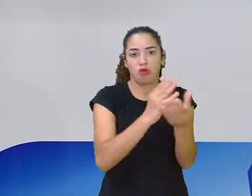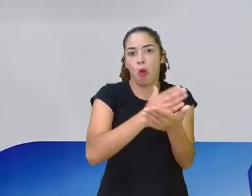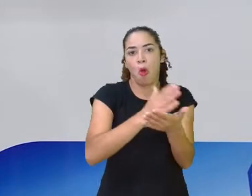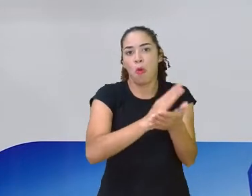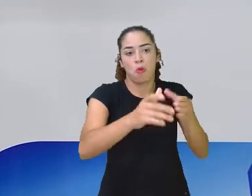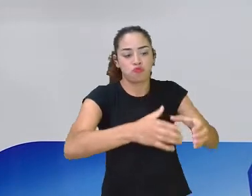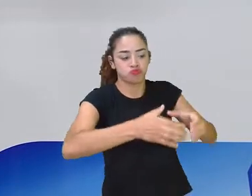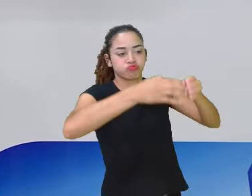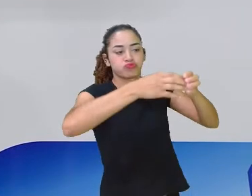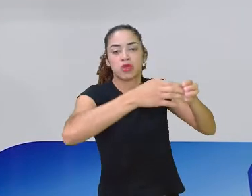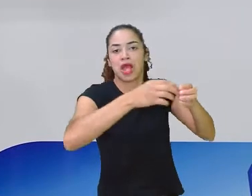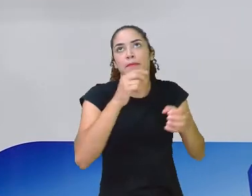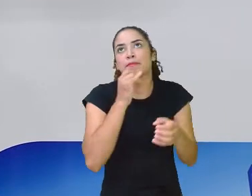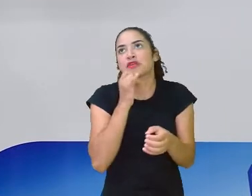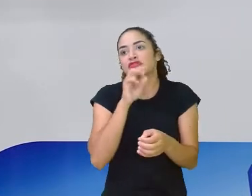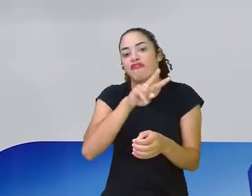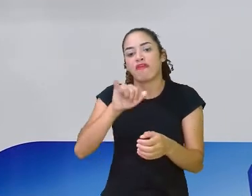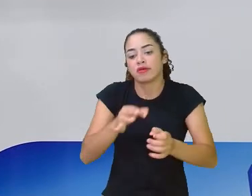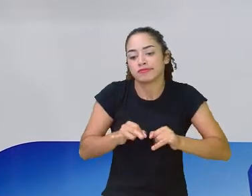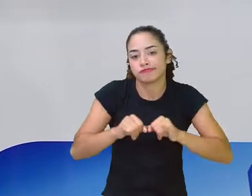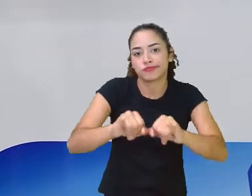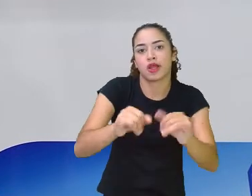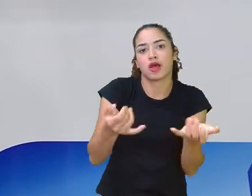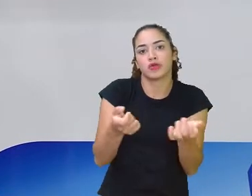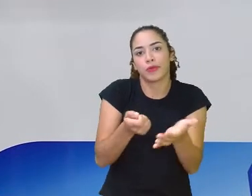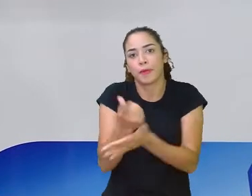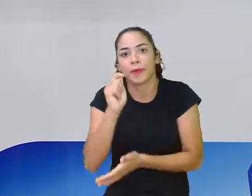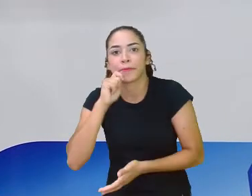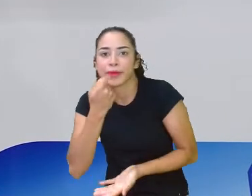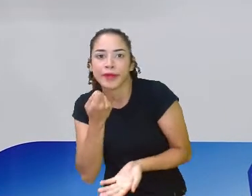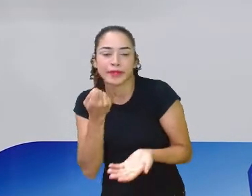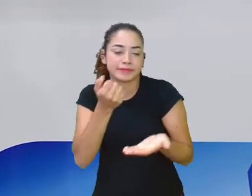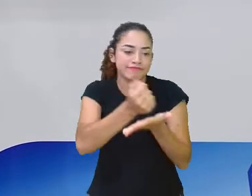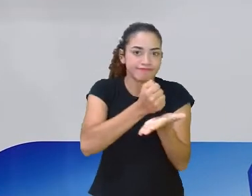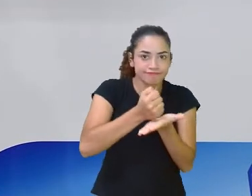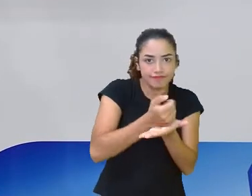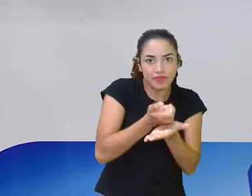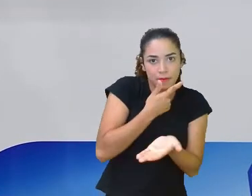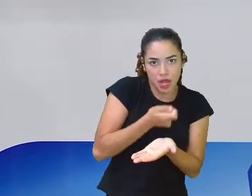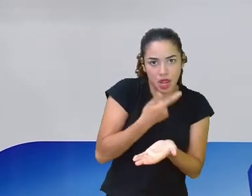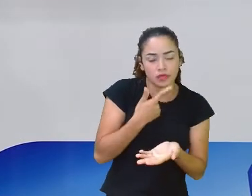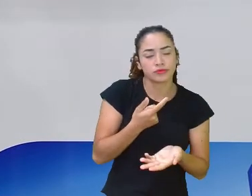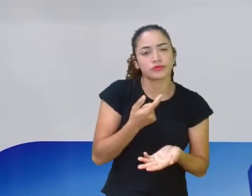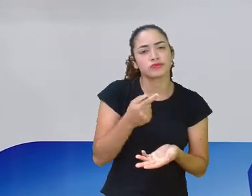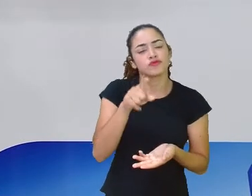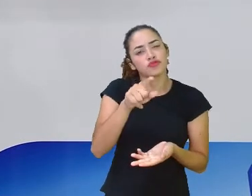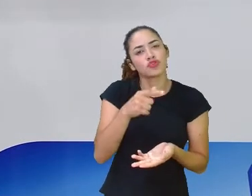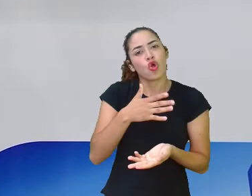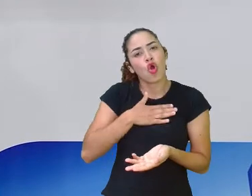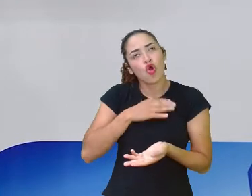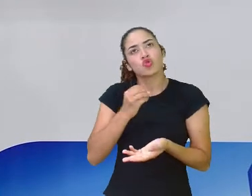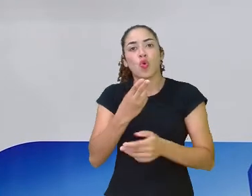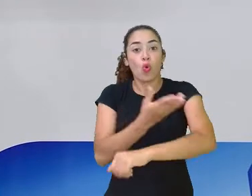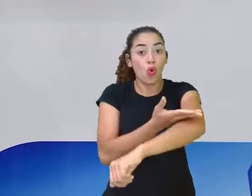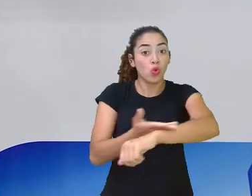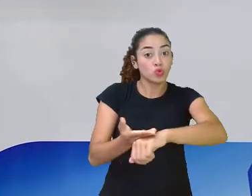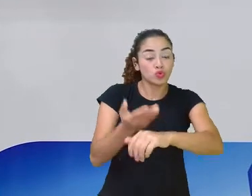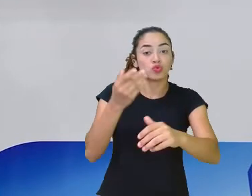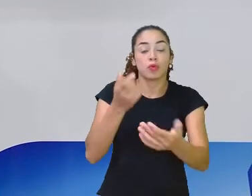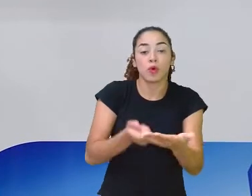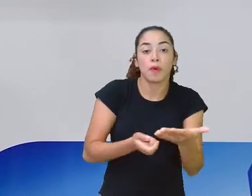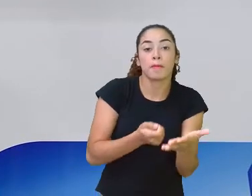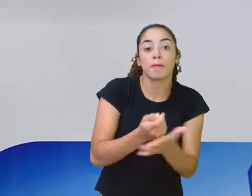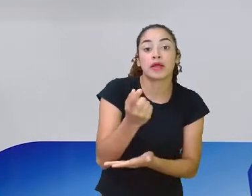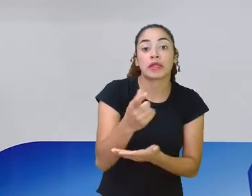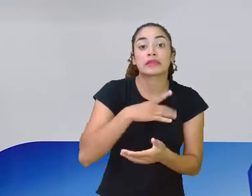ao supermercado, a uma padaria, a uma farmácia, o que é que você costuma comprar que é